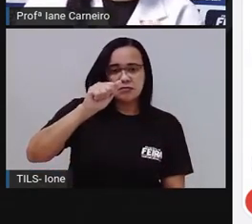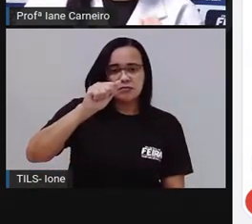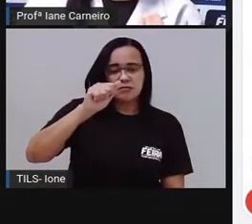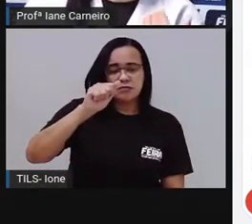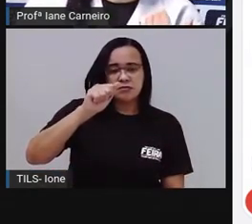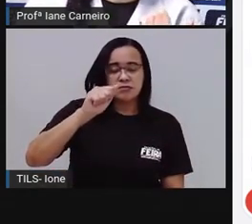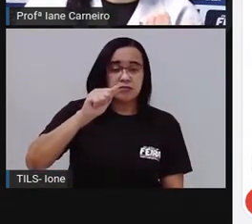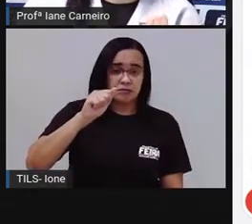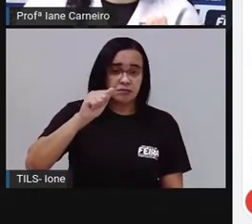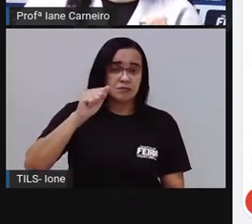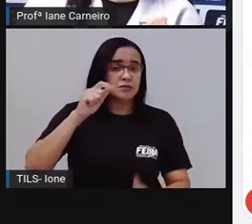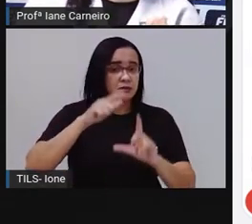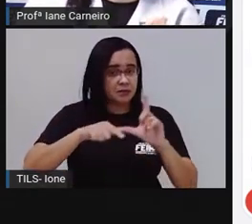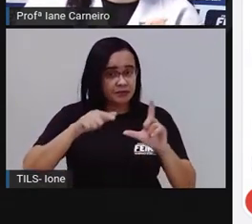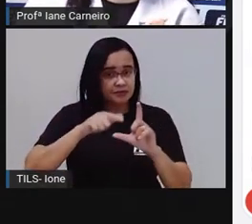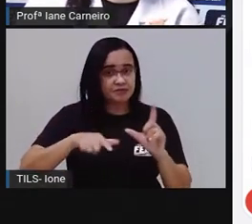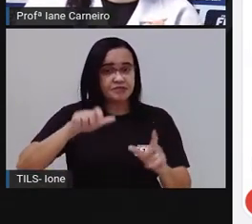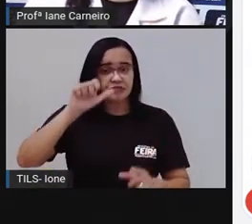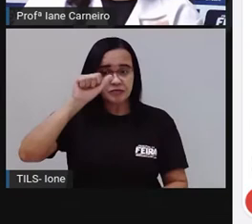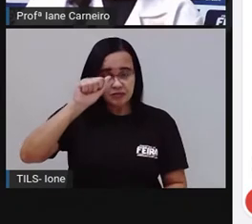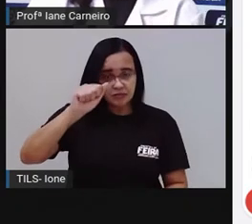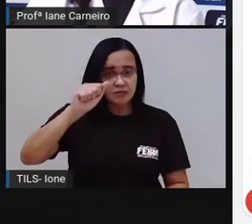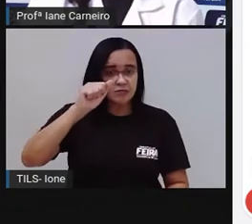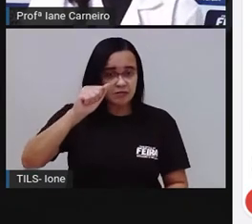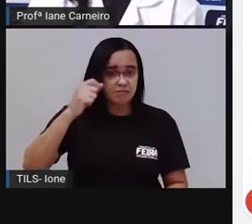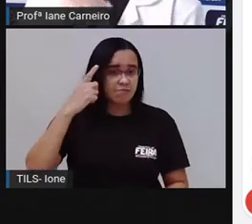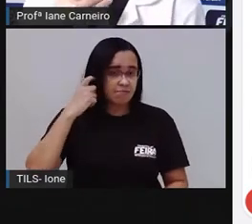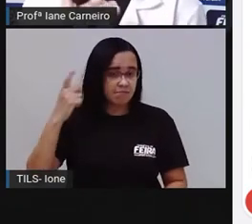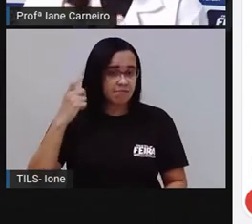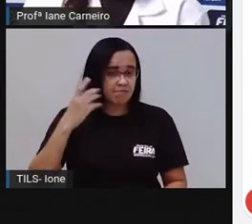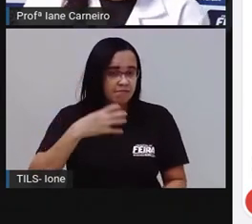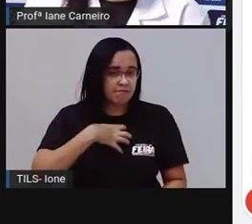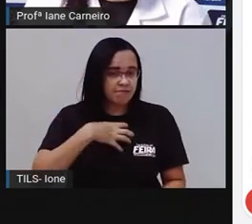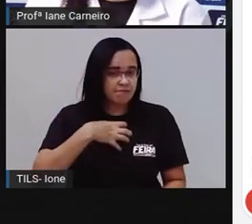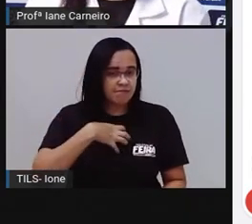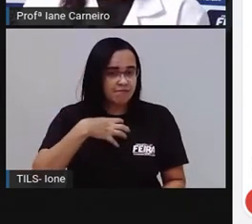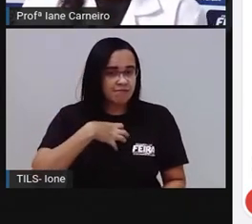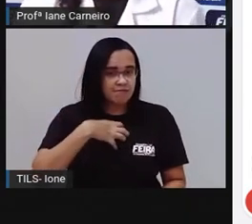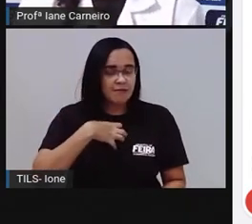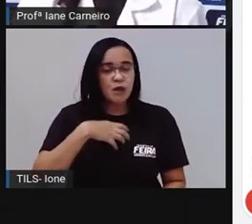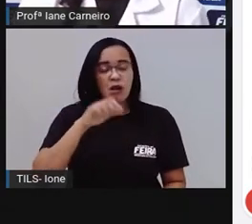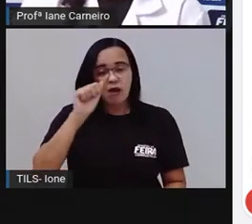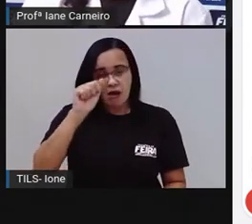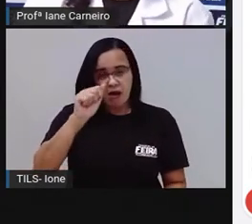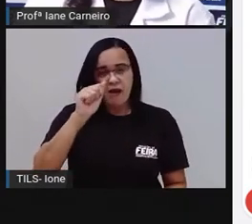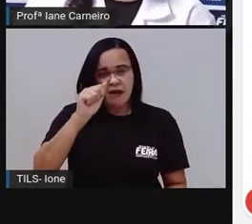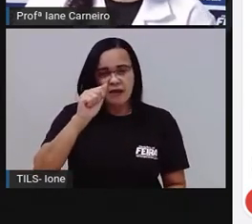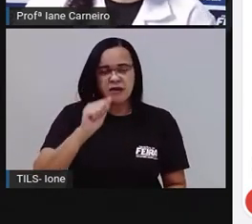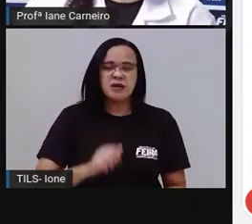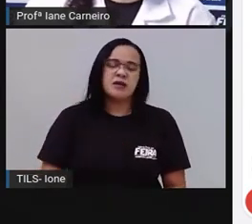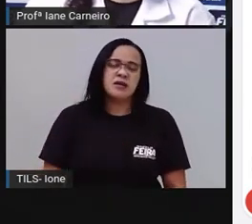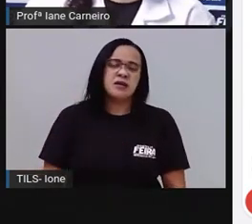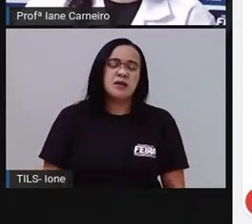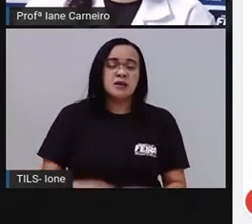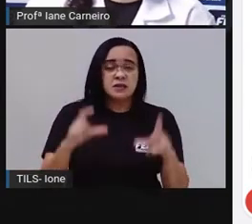né? Essa letra aqui, o som que ela produz é a letra A, né? E aí, nessa palavra aqui que está